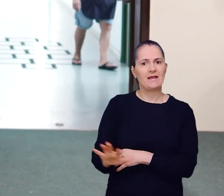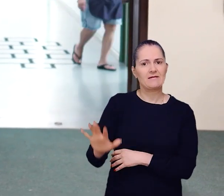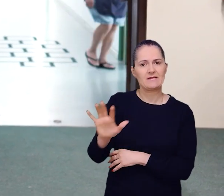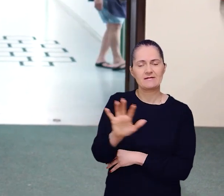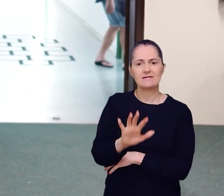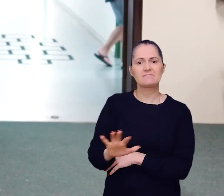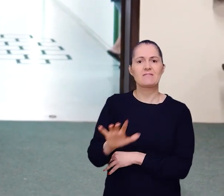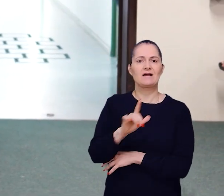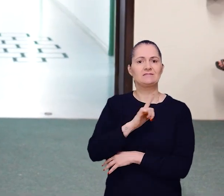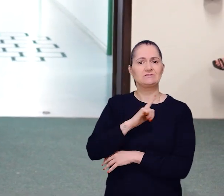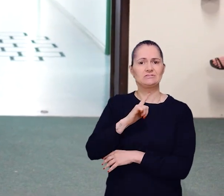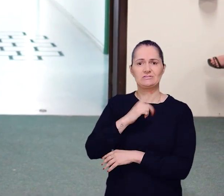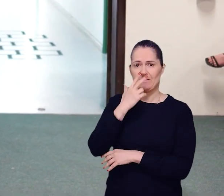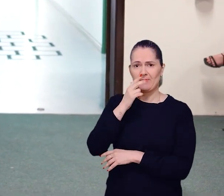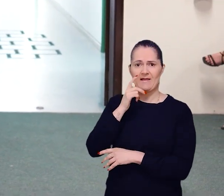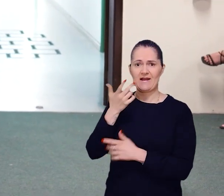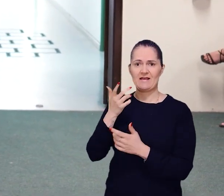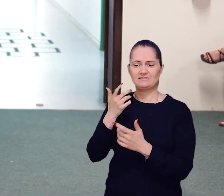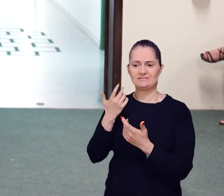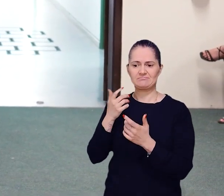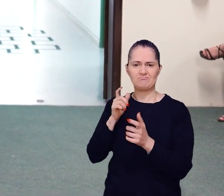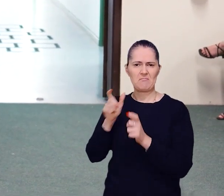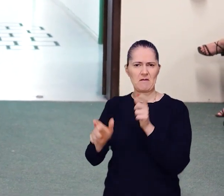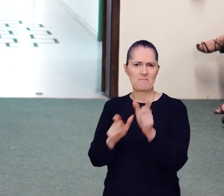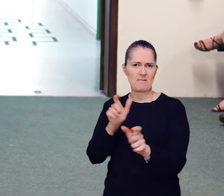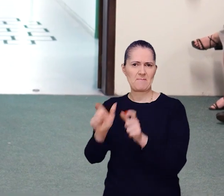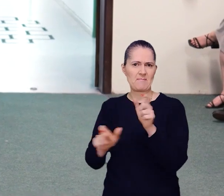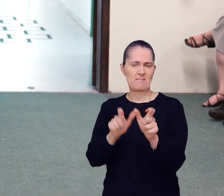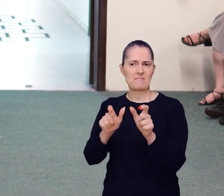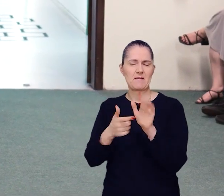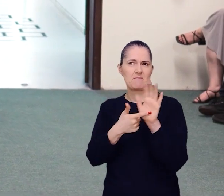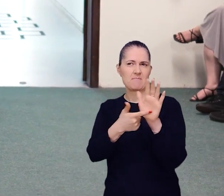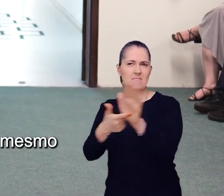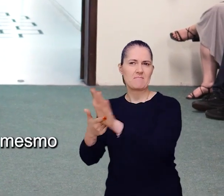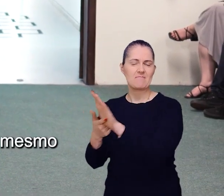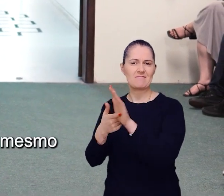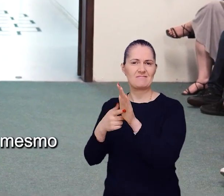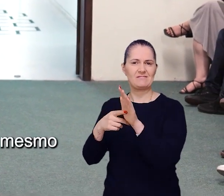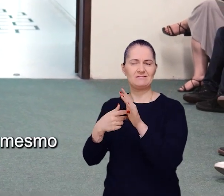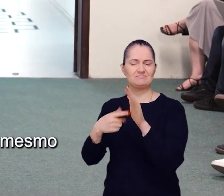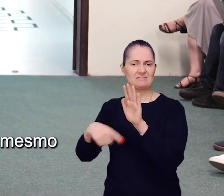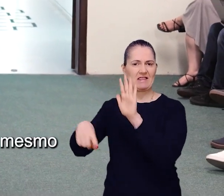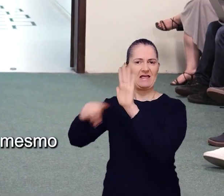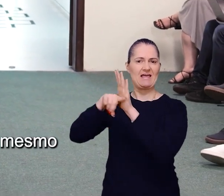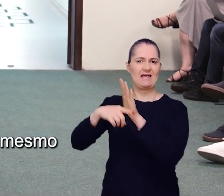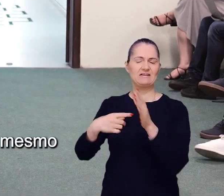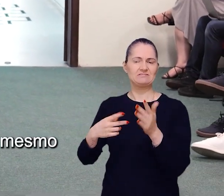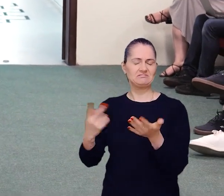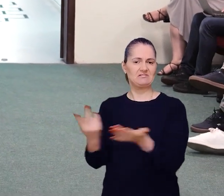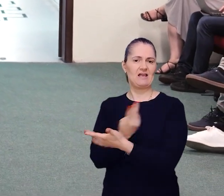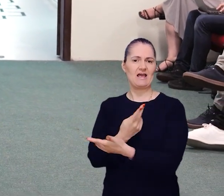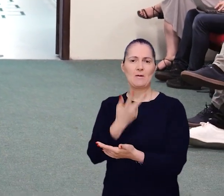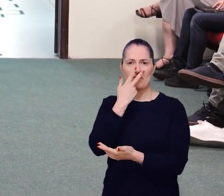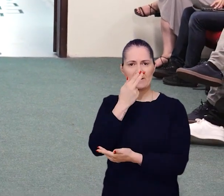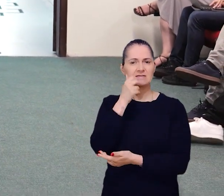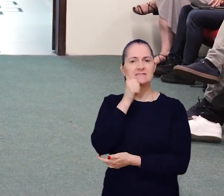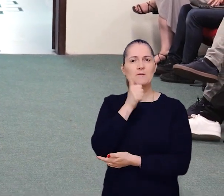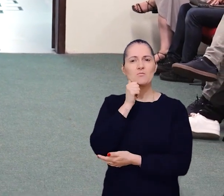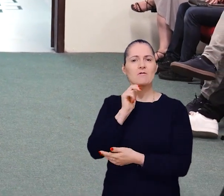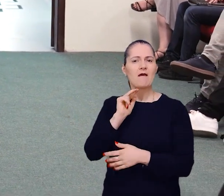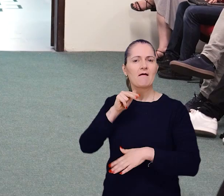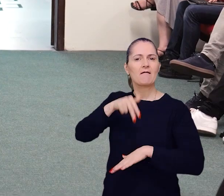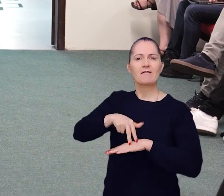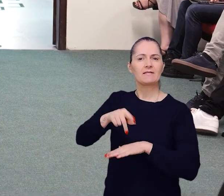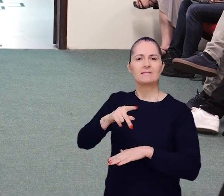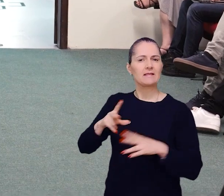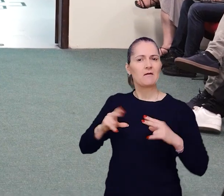tinha sido atacada publicamente, como se elas não merecessem estar ali, mesmo que elas tivessem todas